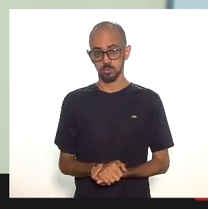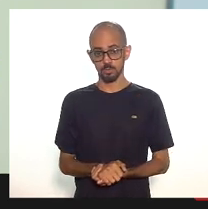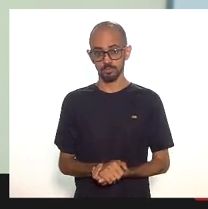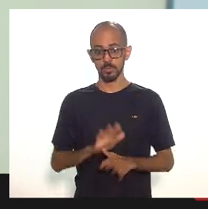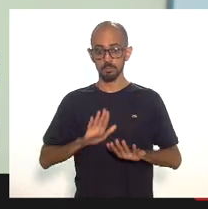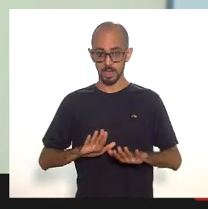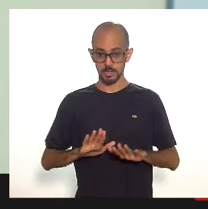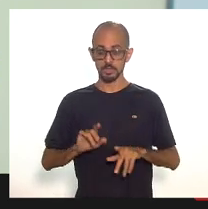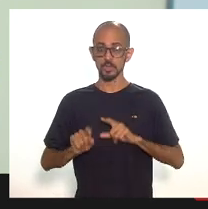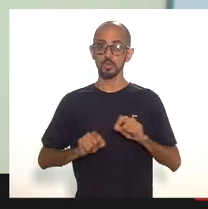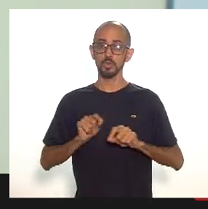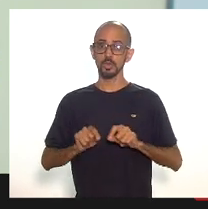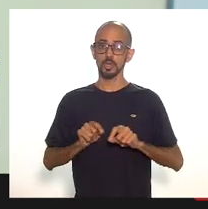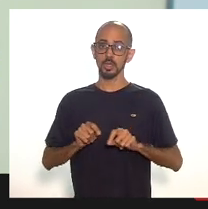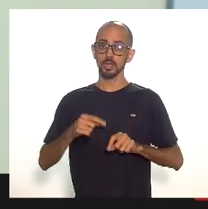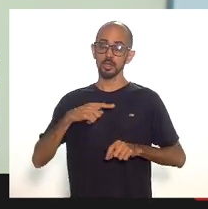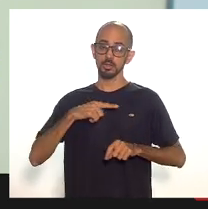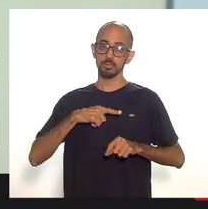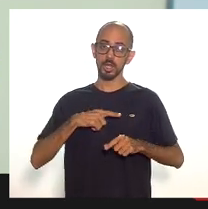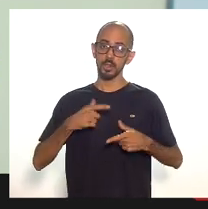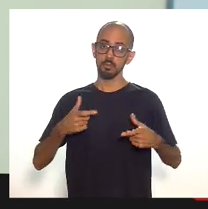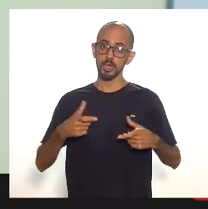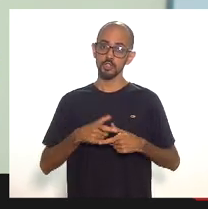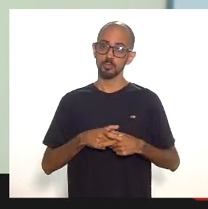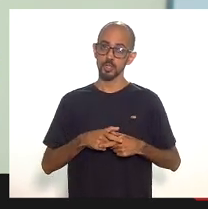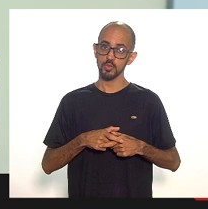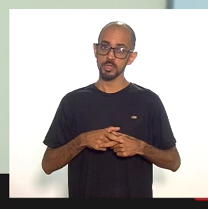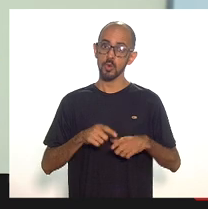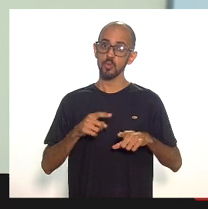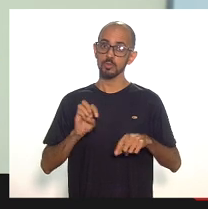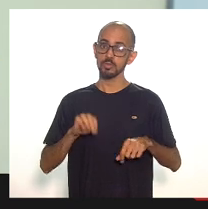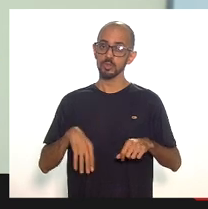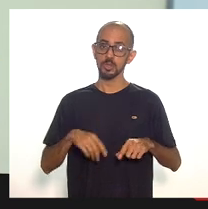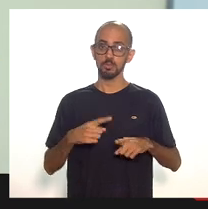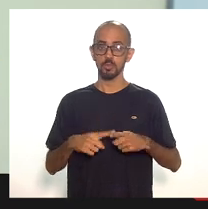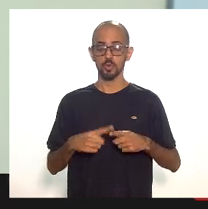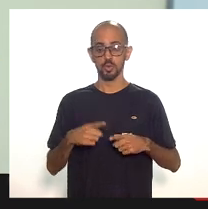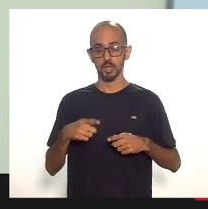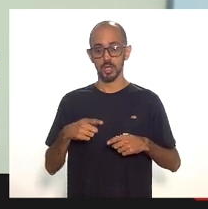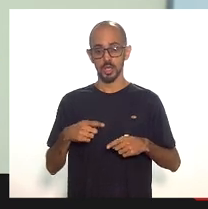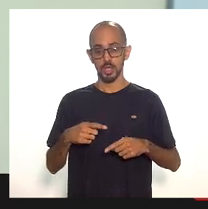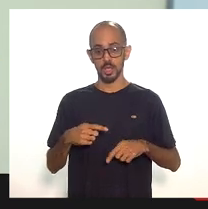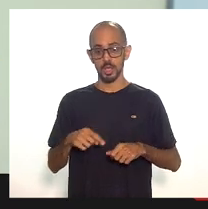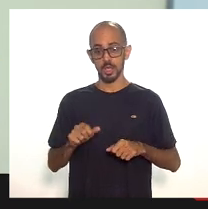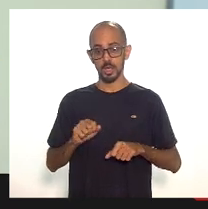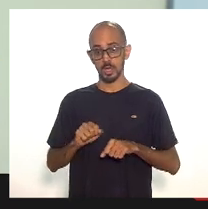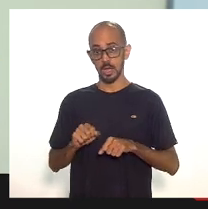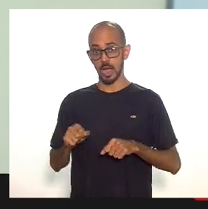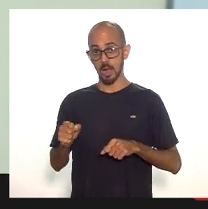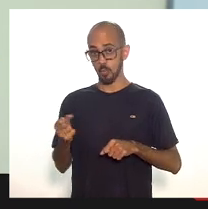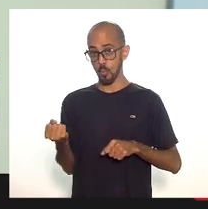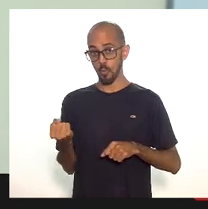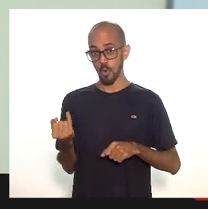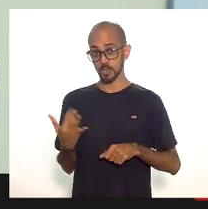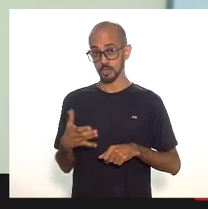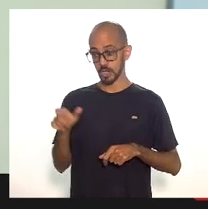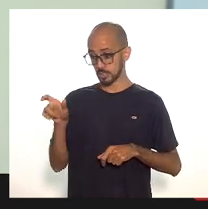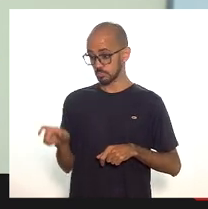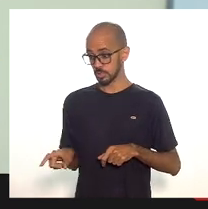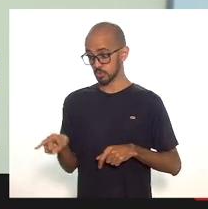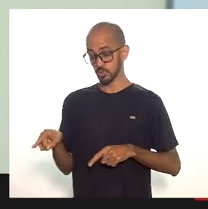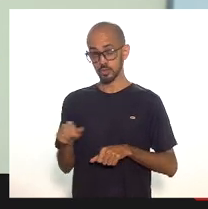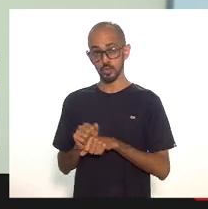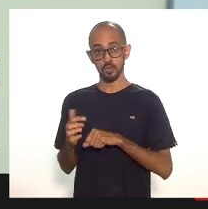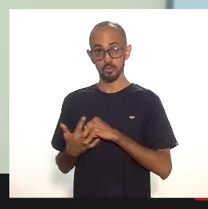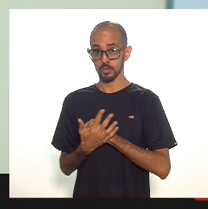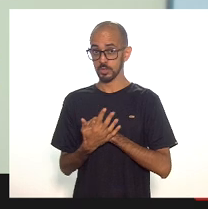Mas houve, sim, uma redução. Até porque a existência de pacientes Covid na rede restringiu